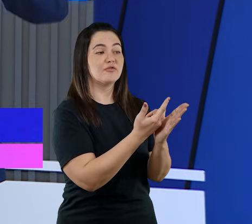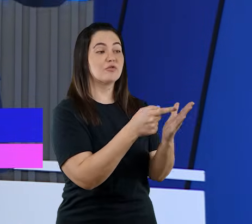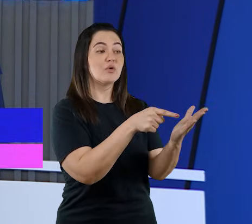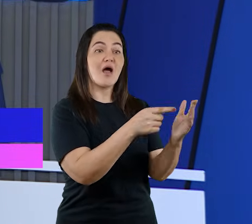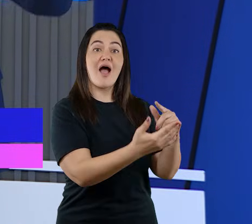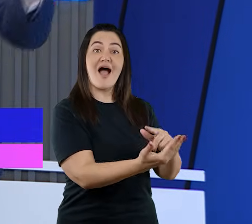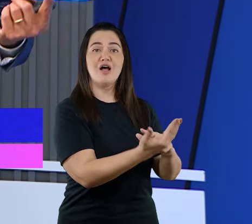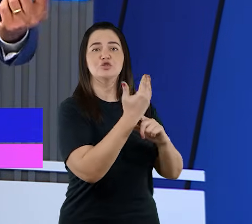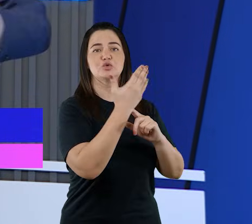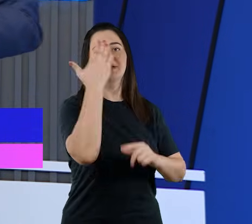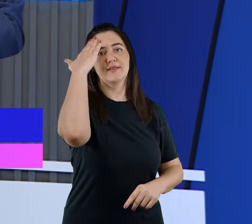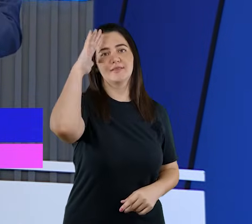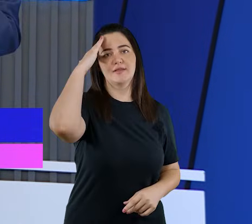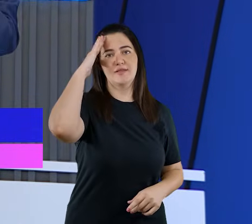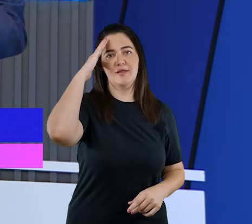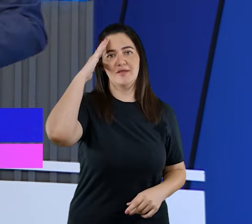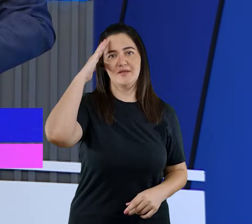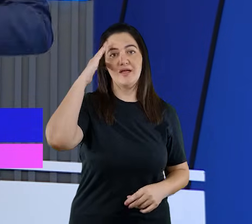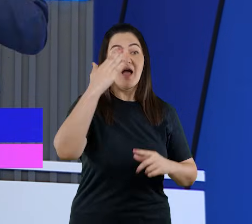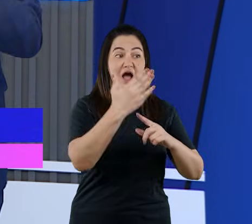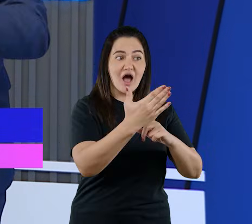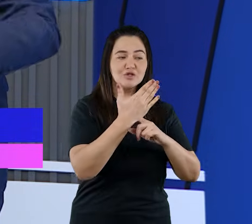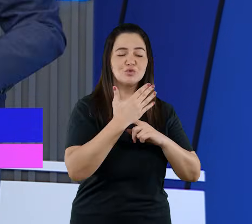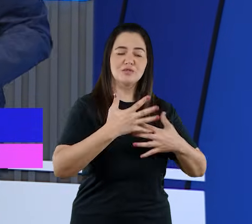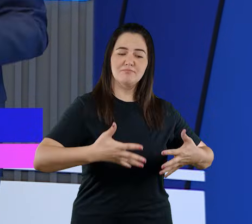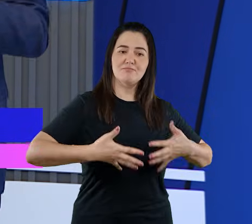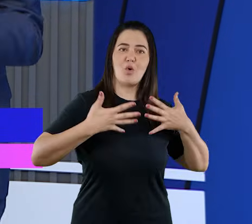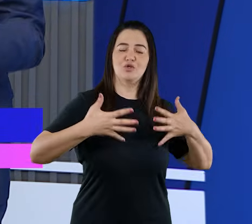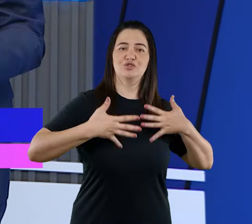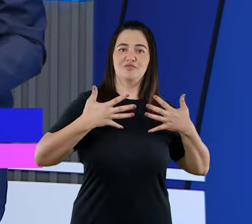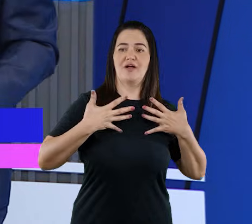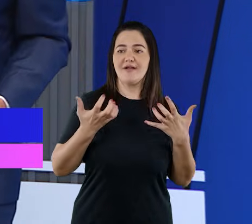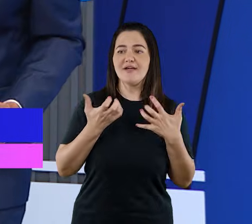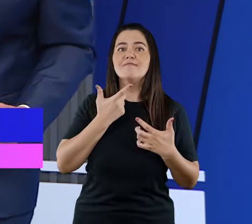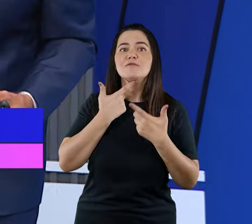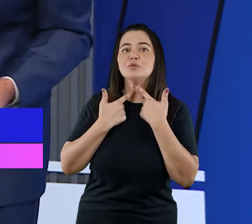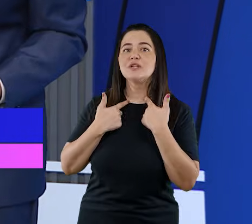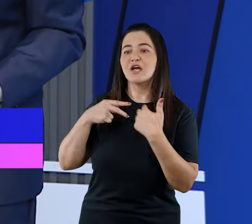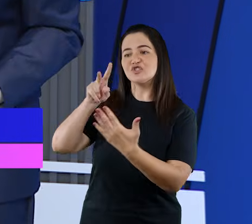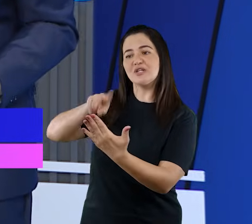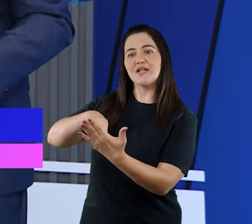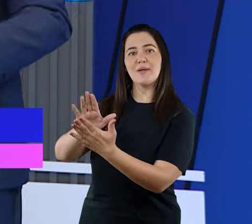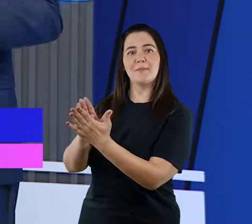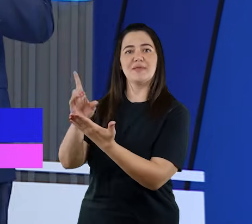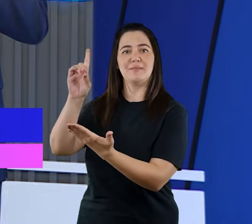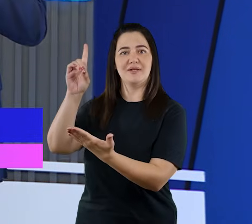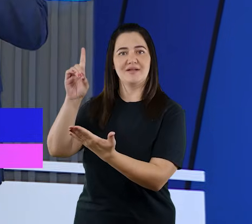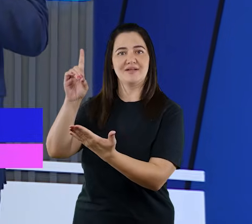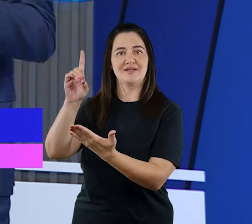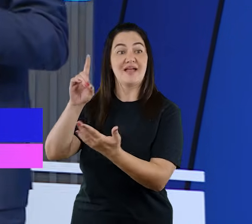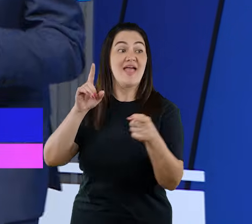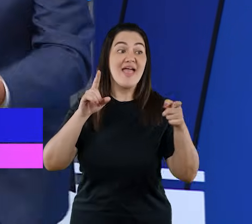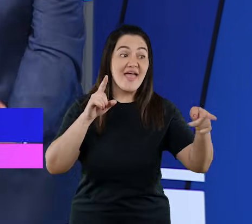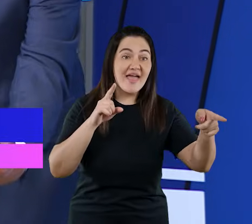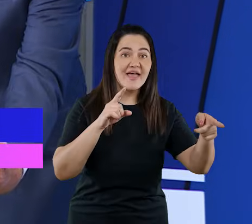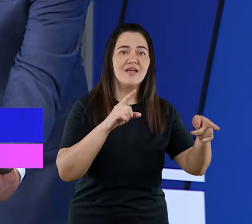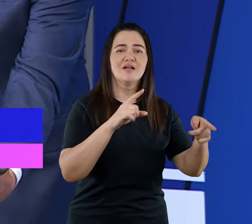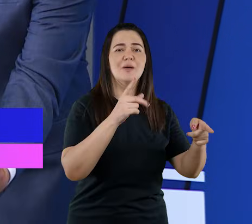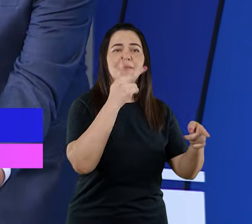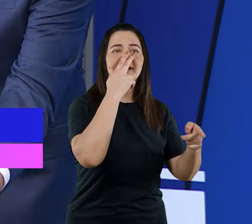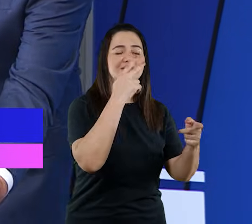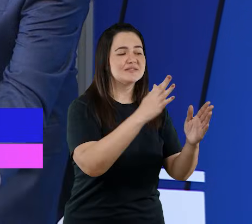dos mais diferentes temas, você se sinta inspirado, motivado a ler a Bíblia. Então, ela é uma luz menor,